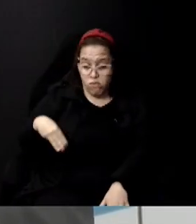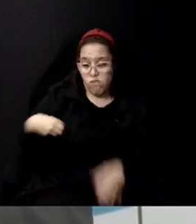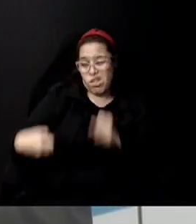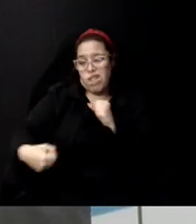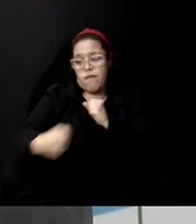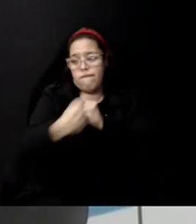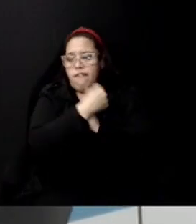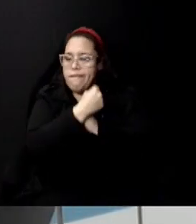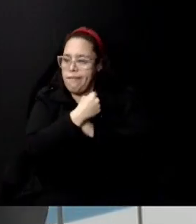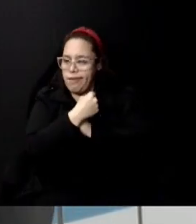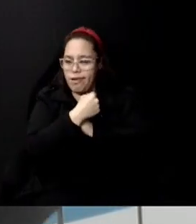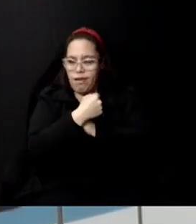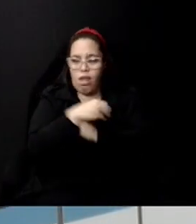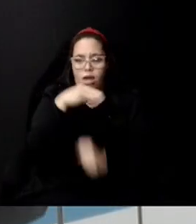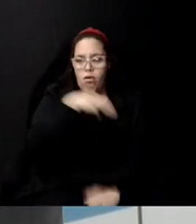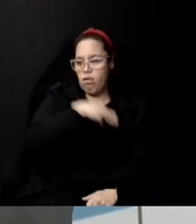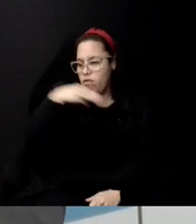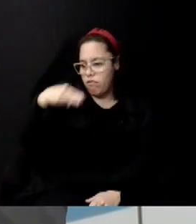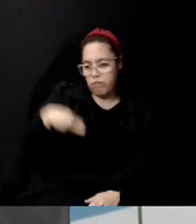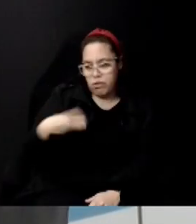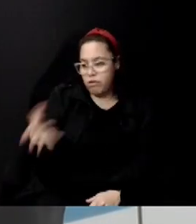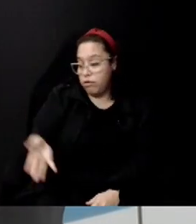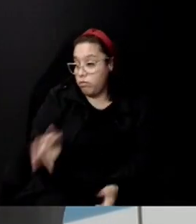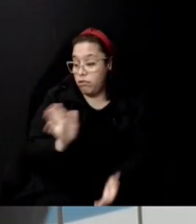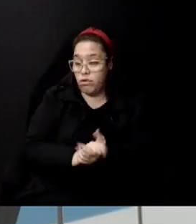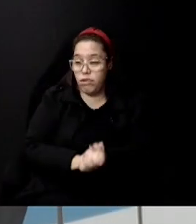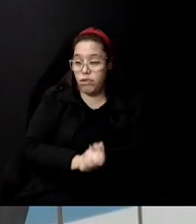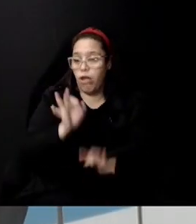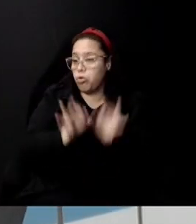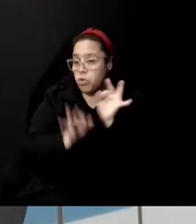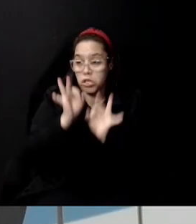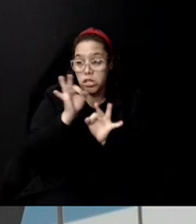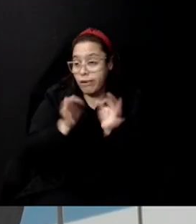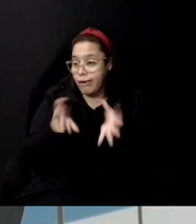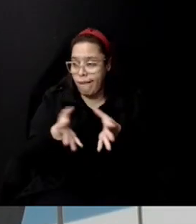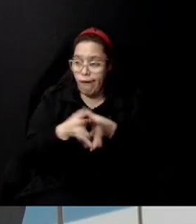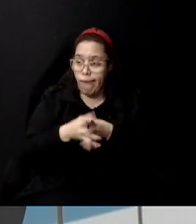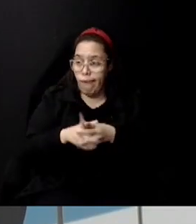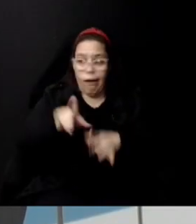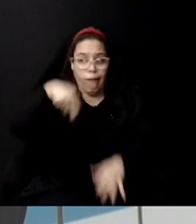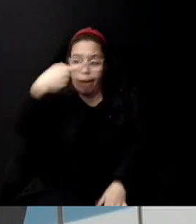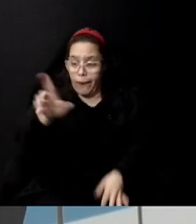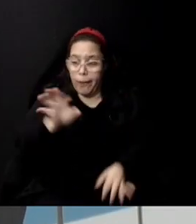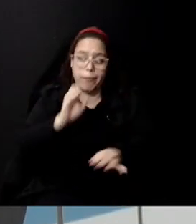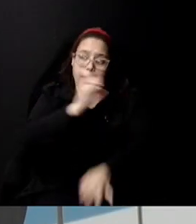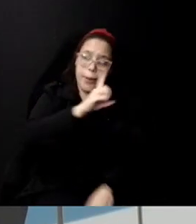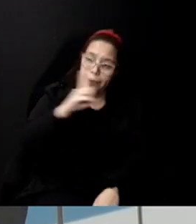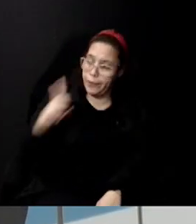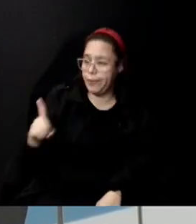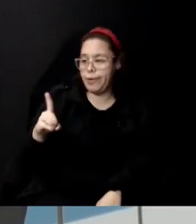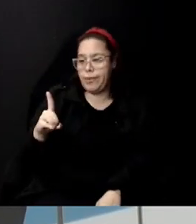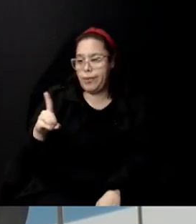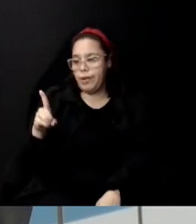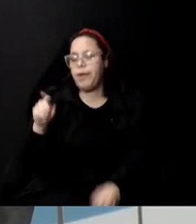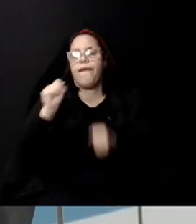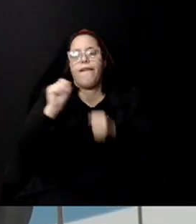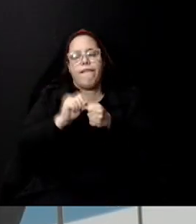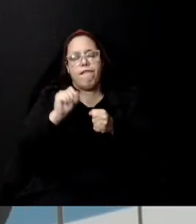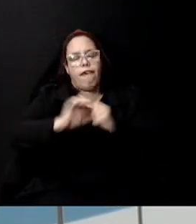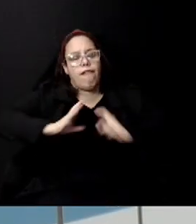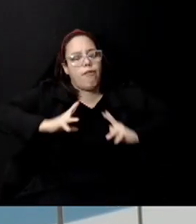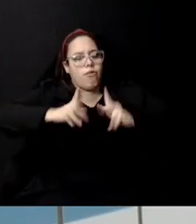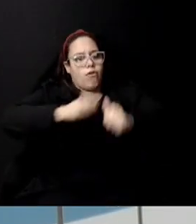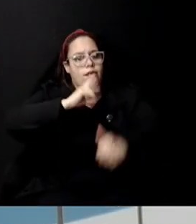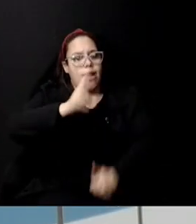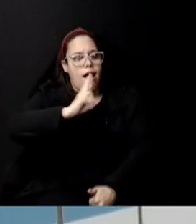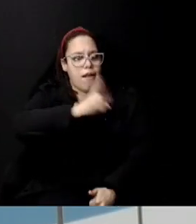Ministério da Justiça. Depois que faz a coordenação de todas essas respostas,